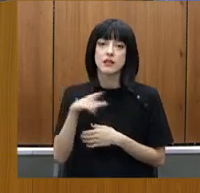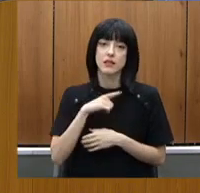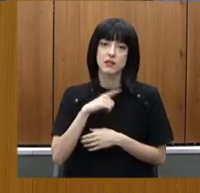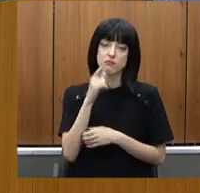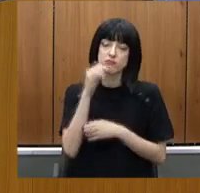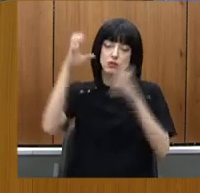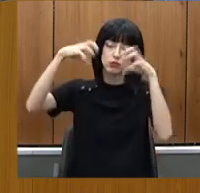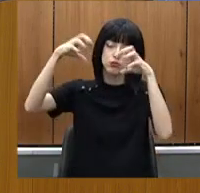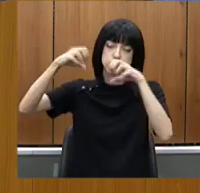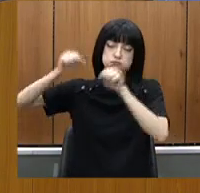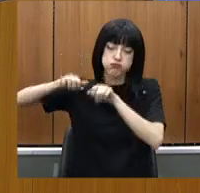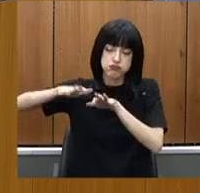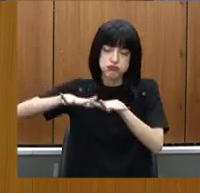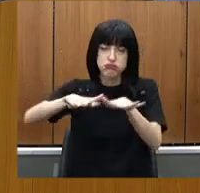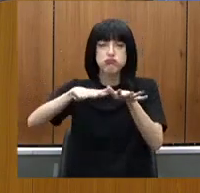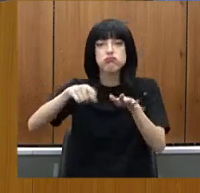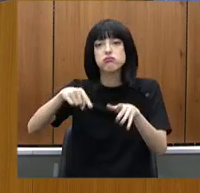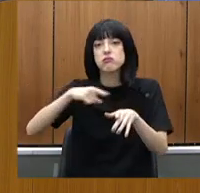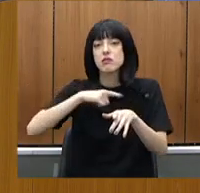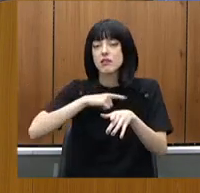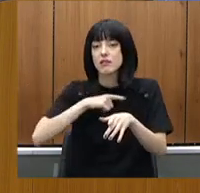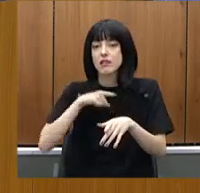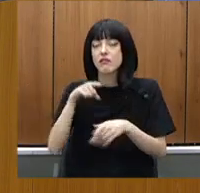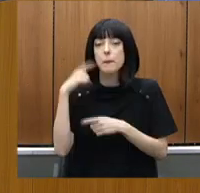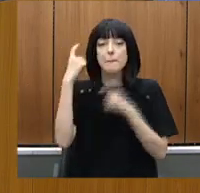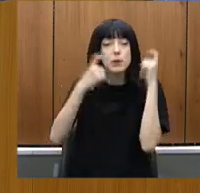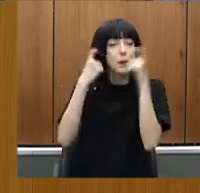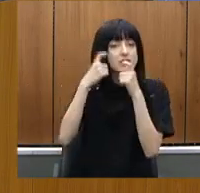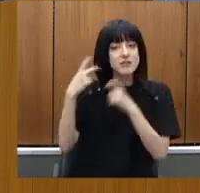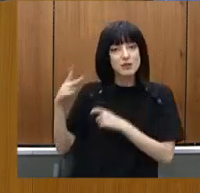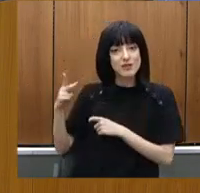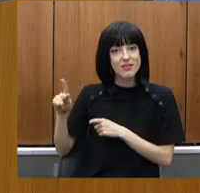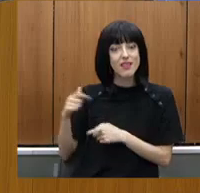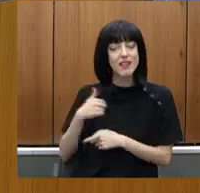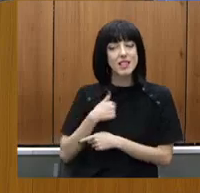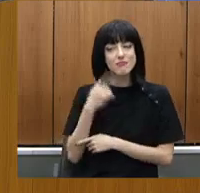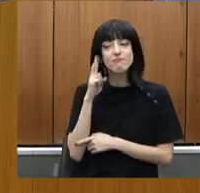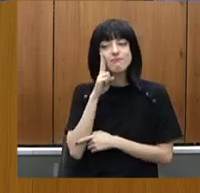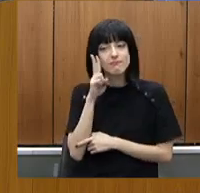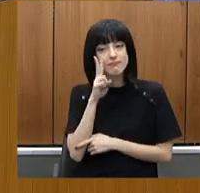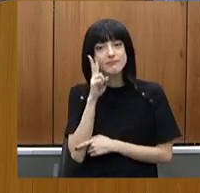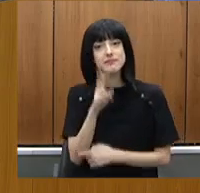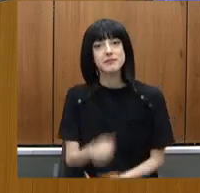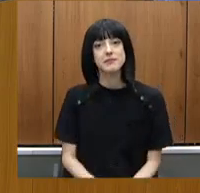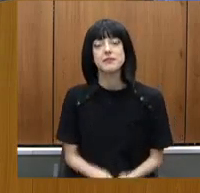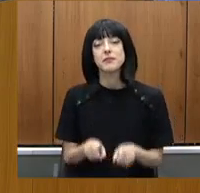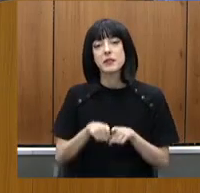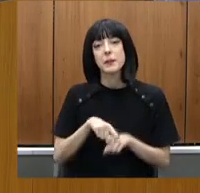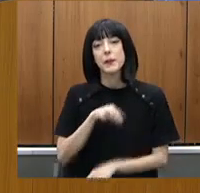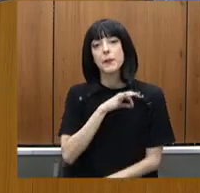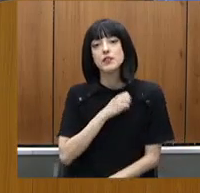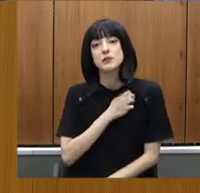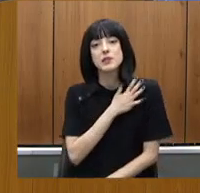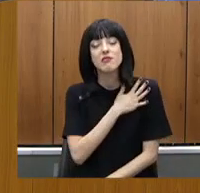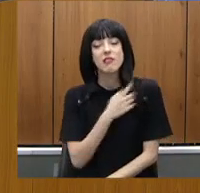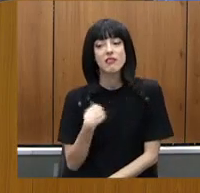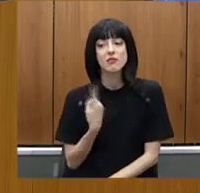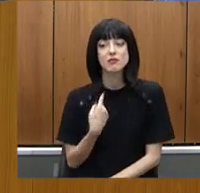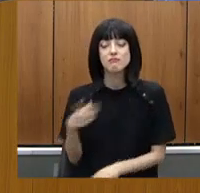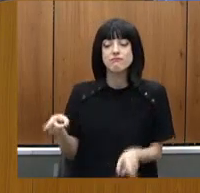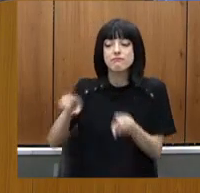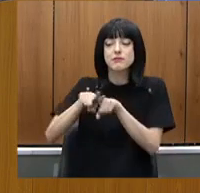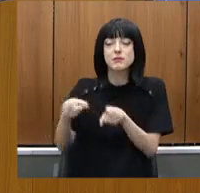vamos chegar lá e aí depois da Defesa Civil vim para polícia militar e a gente continua com as parcerias né e várias